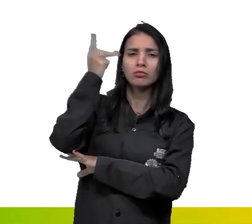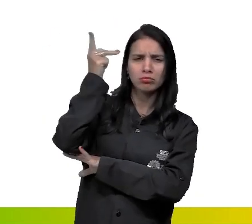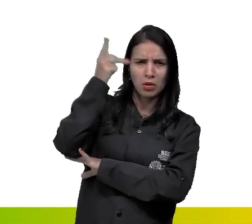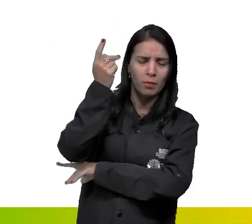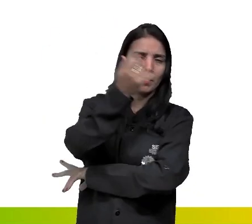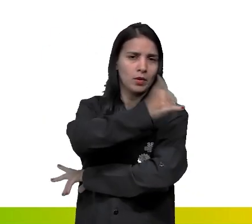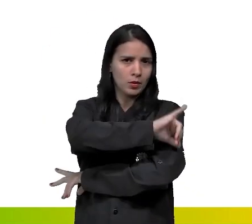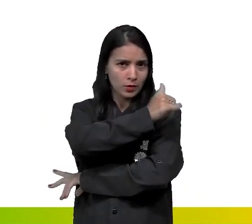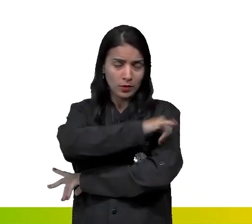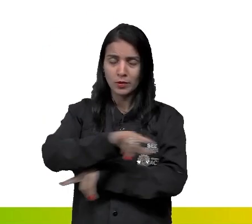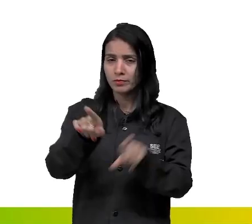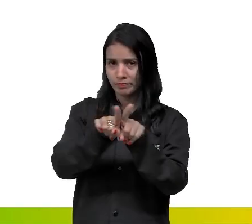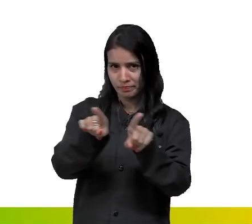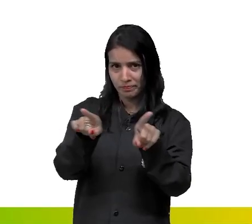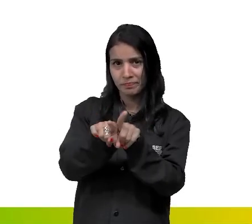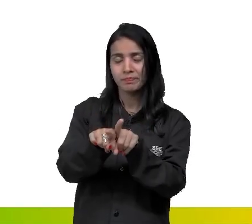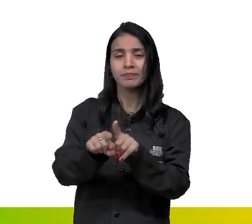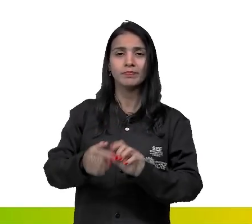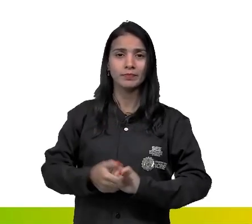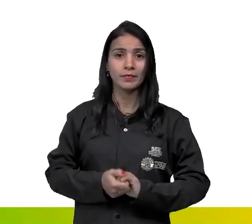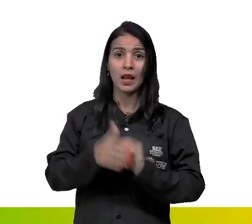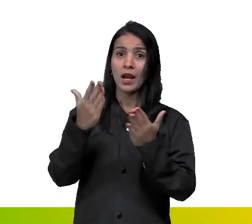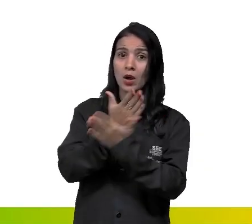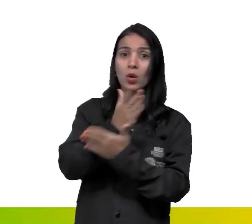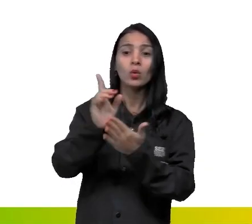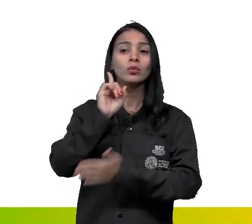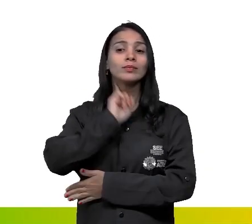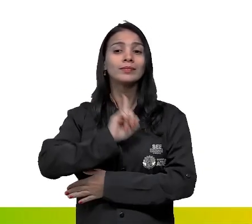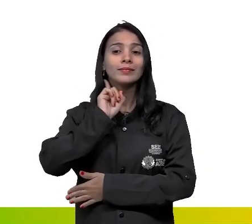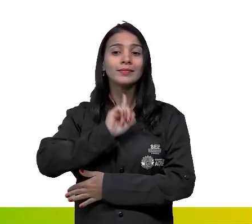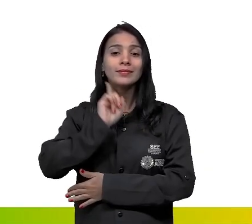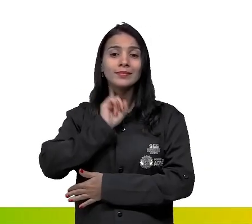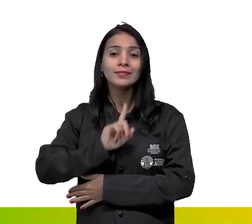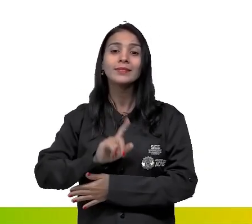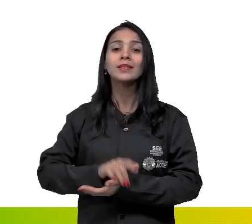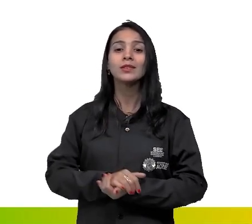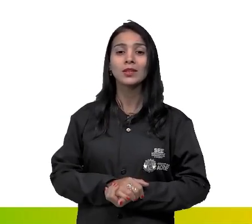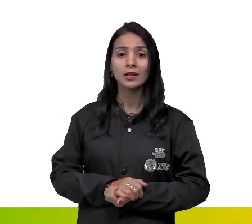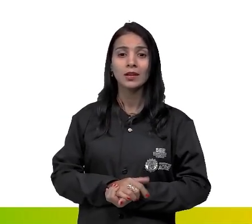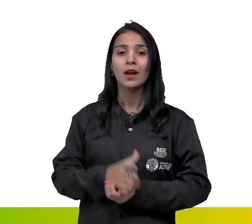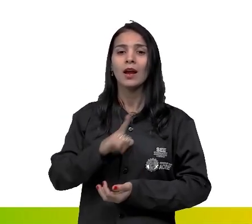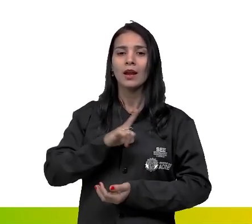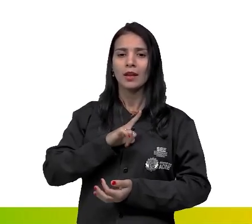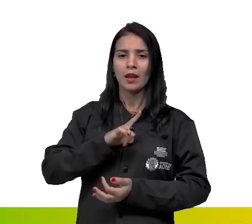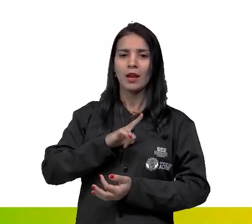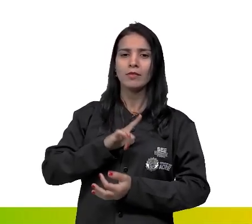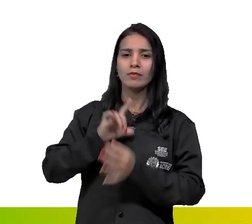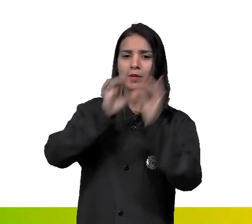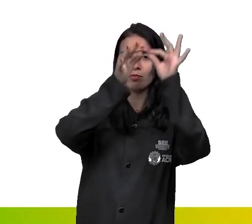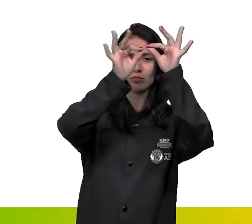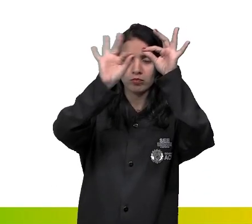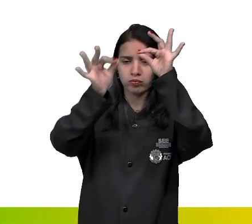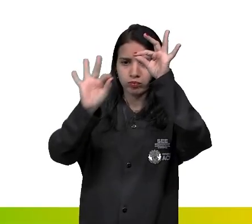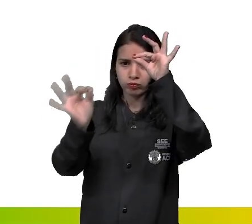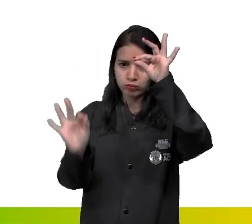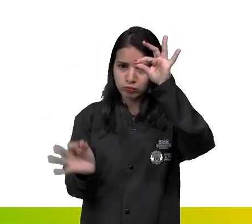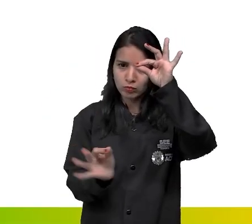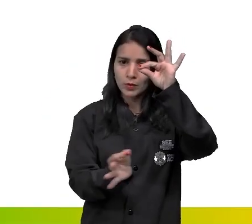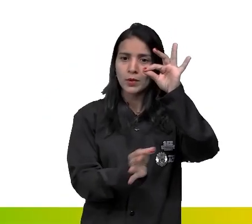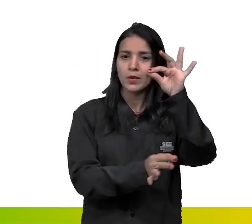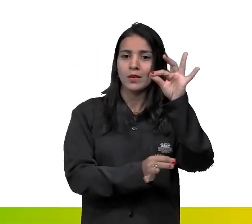de Janeiro, Minas Gerais, e ele é toda essa faixa aqui, a gente tem a